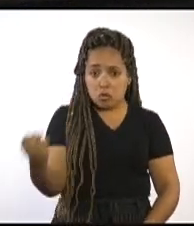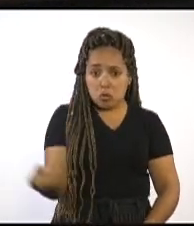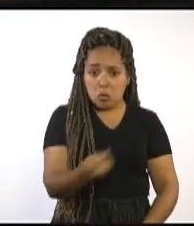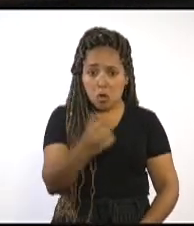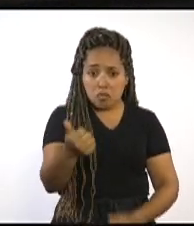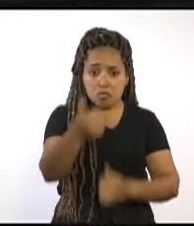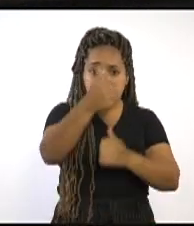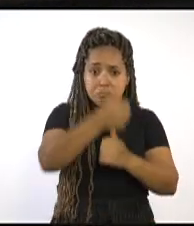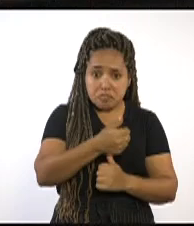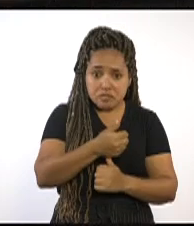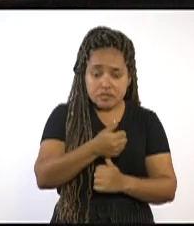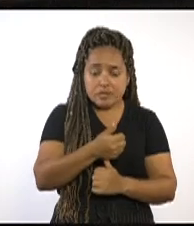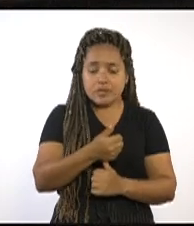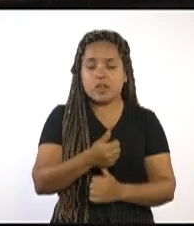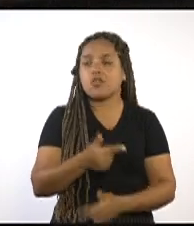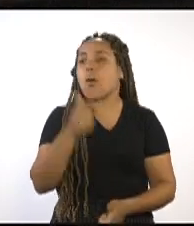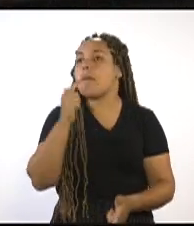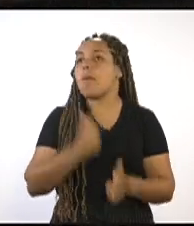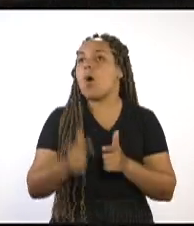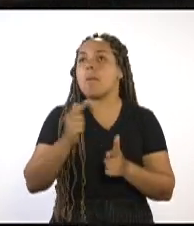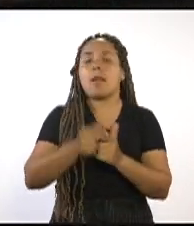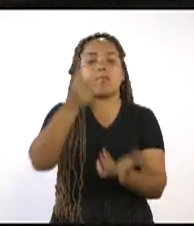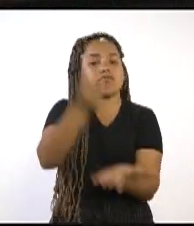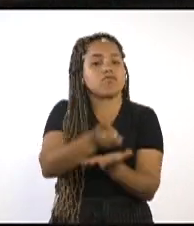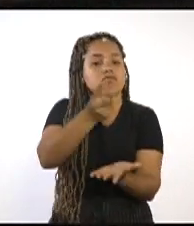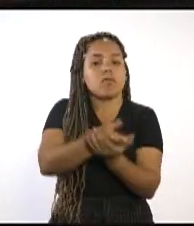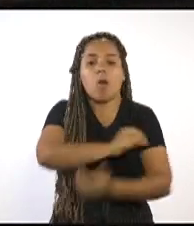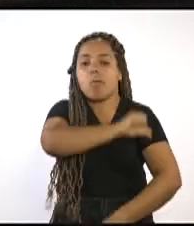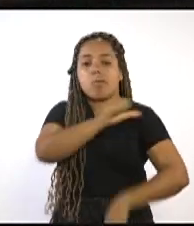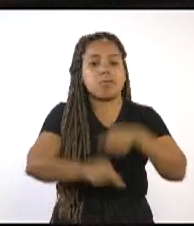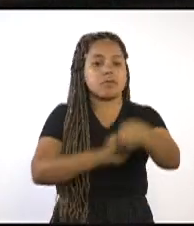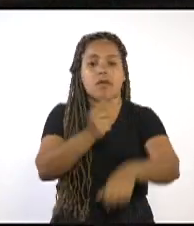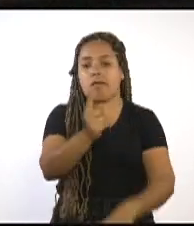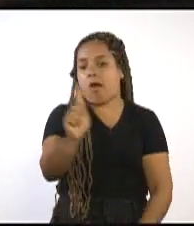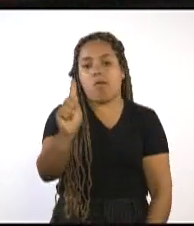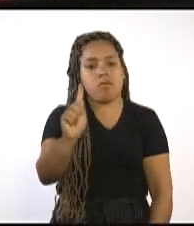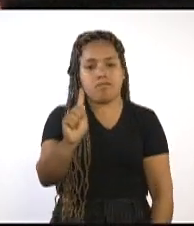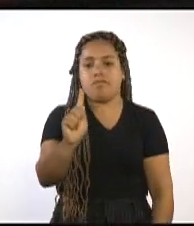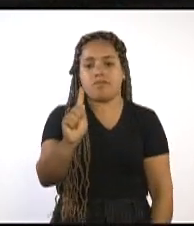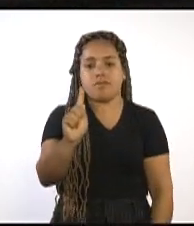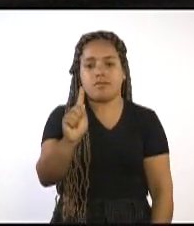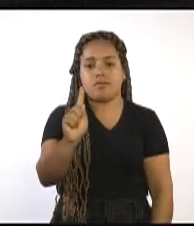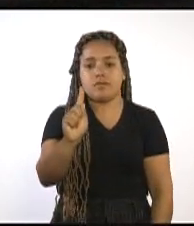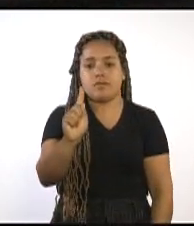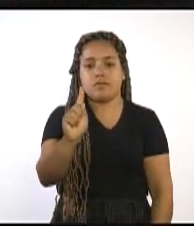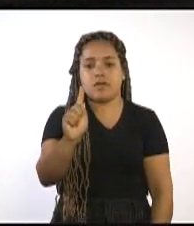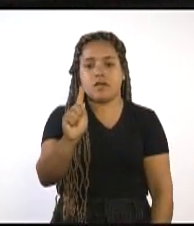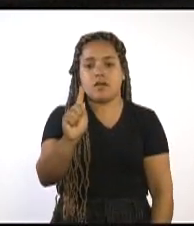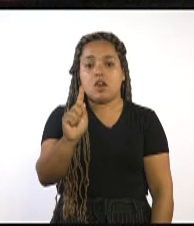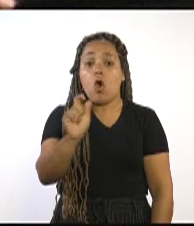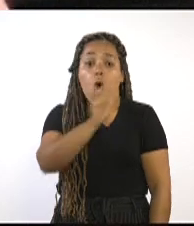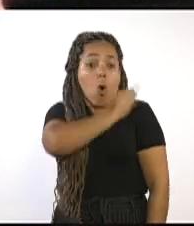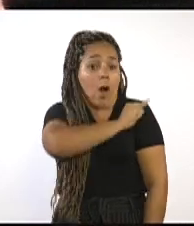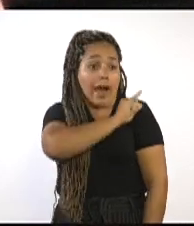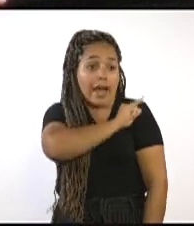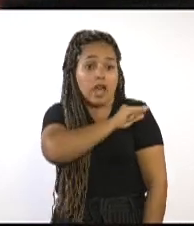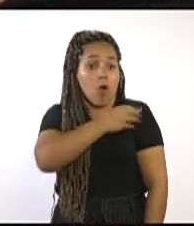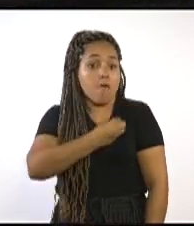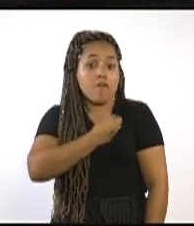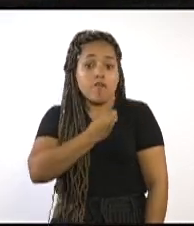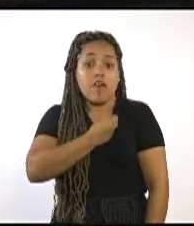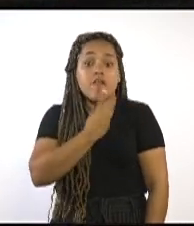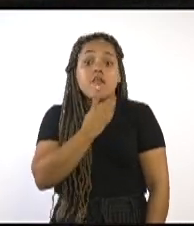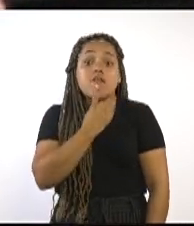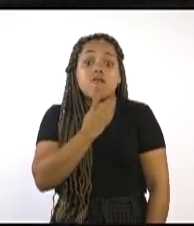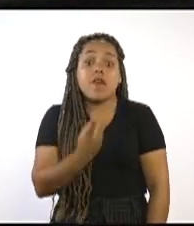e os dramas são os mesmos. É o Rio Cação Vermelho, é o